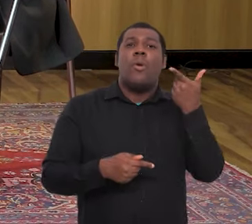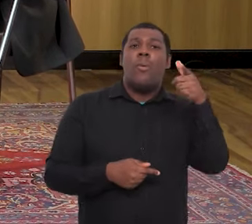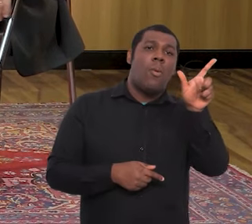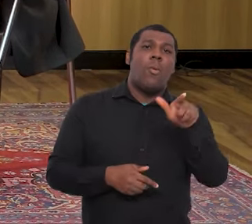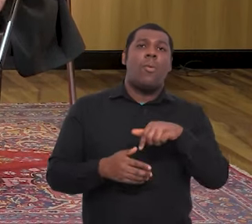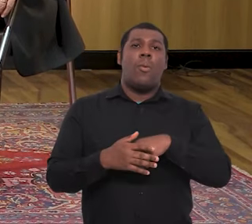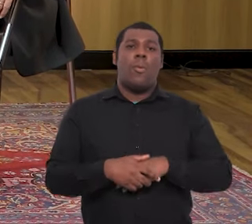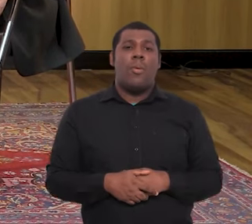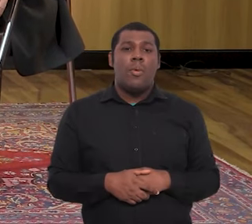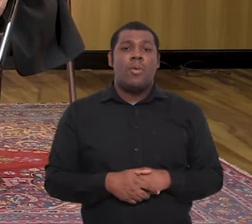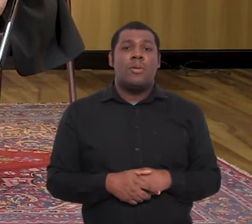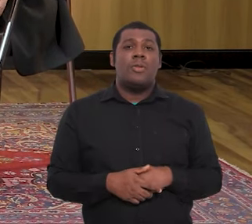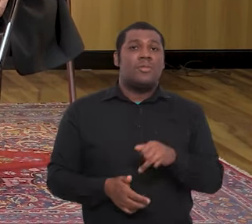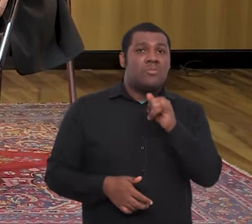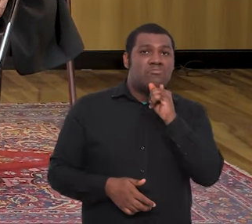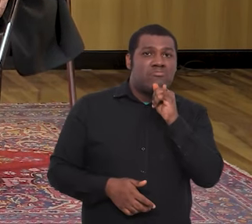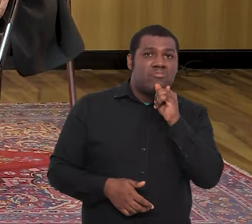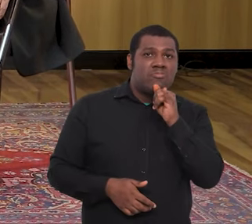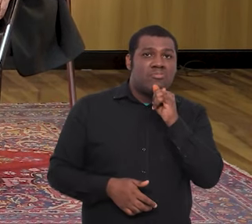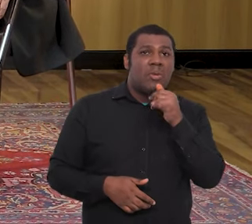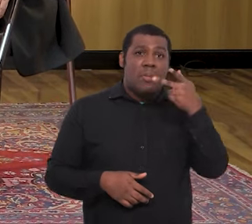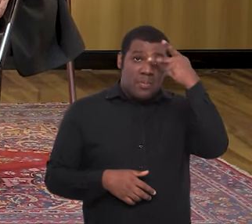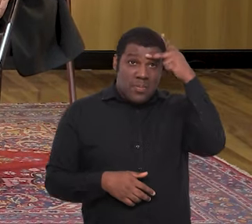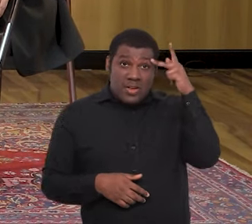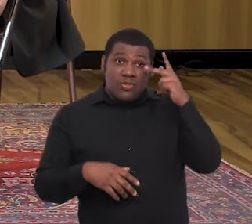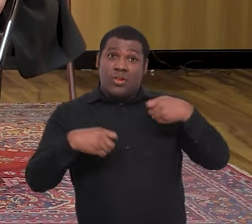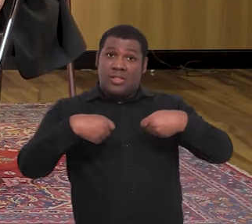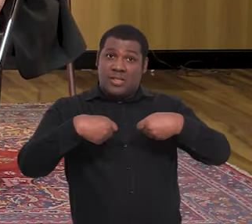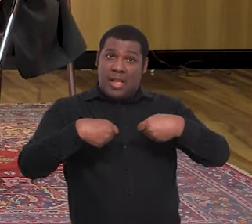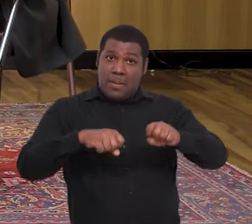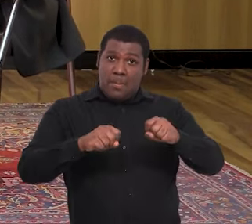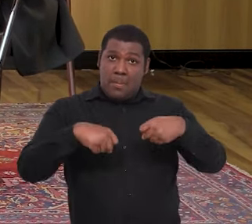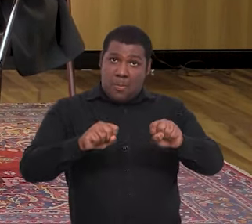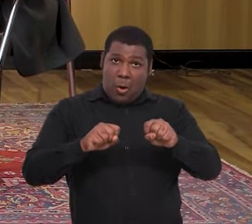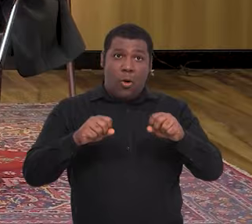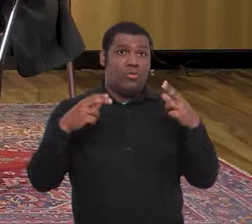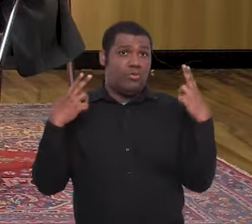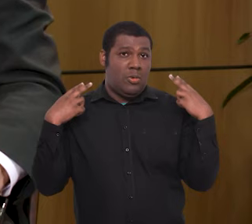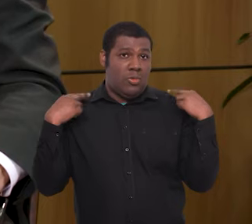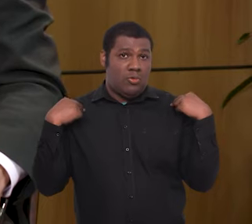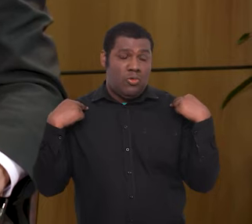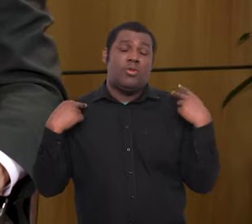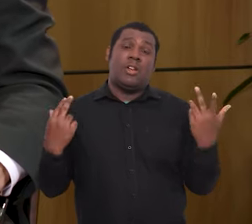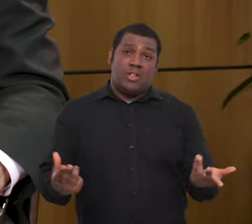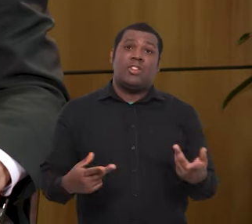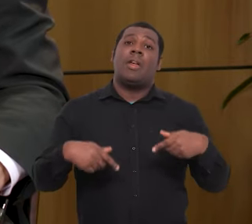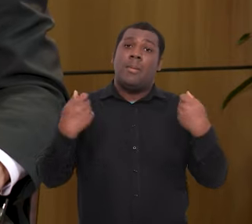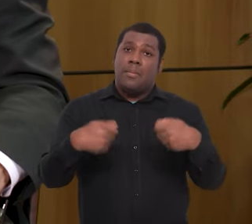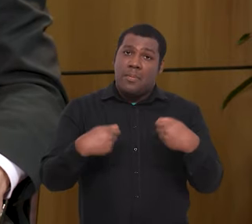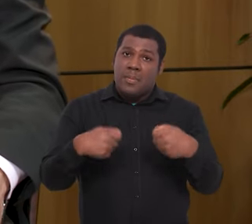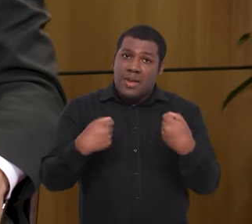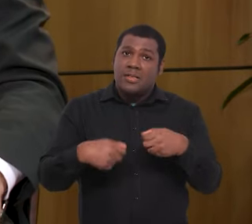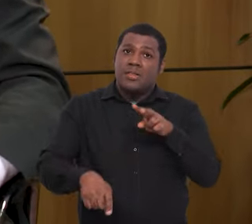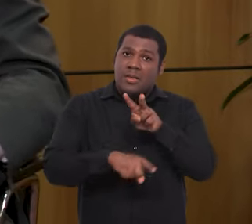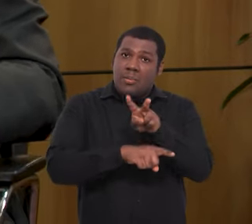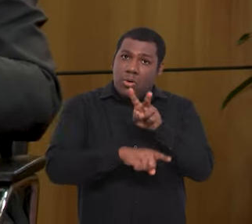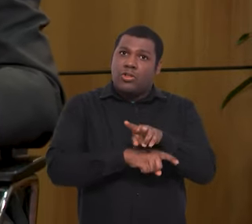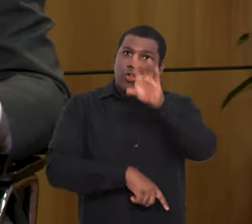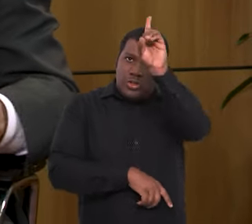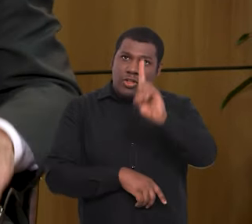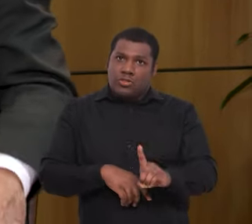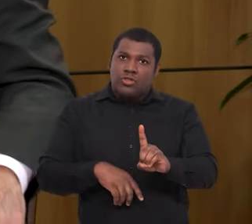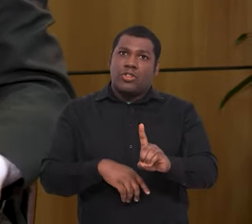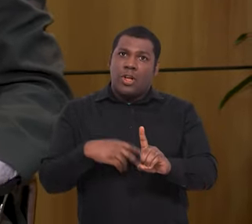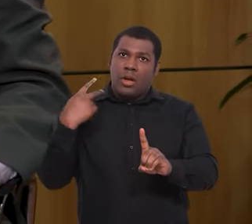debates por exemplo os motociclistas que também precisa de proteção o trabalho doméstico que muita também tá